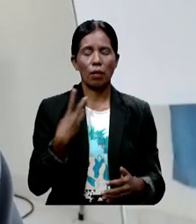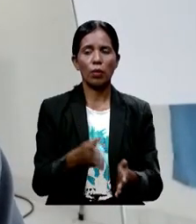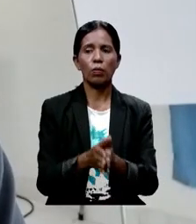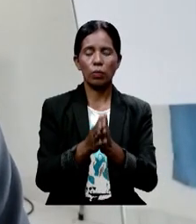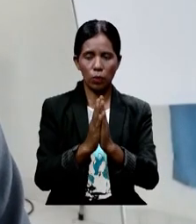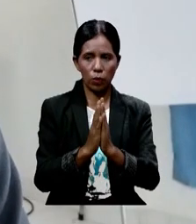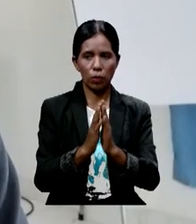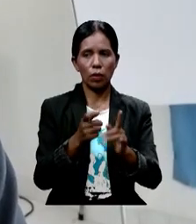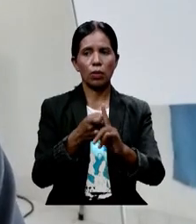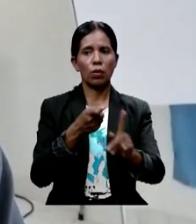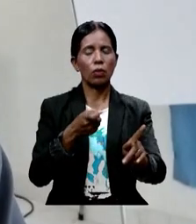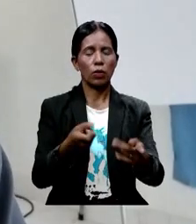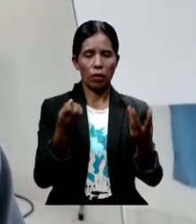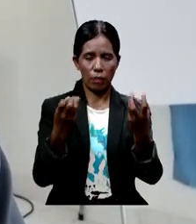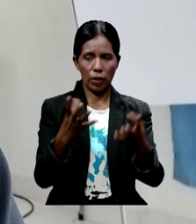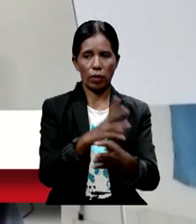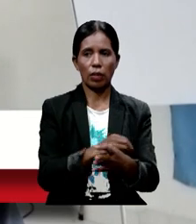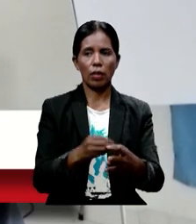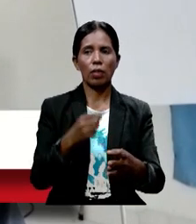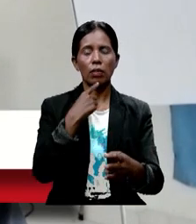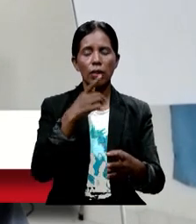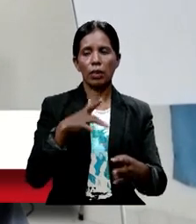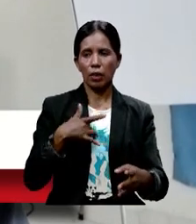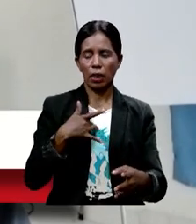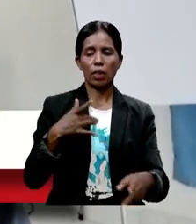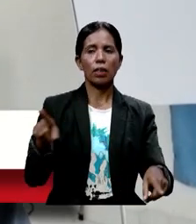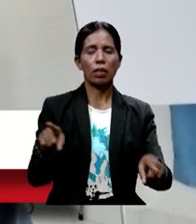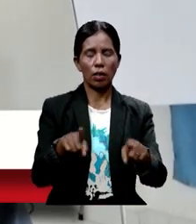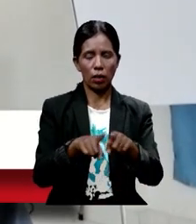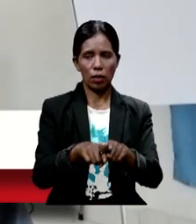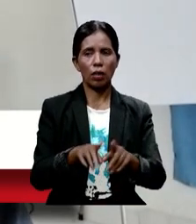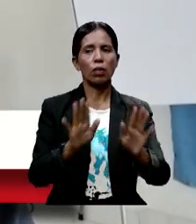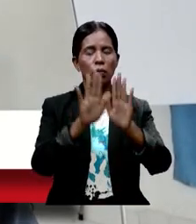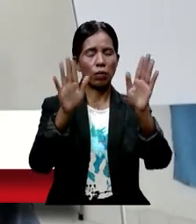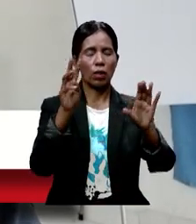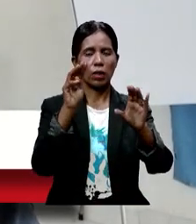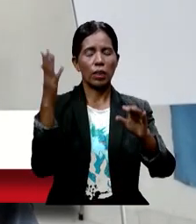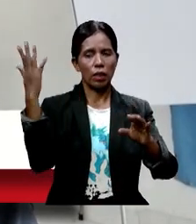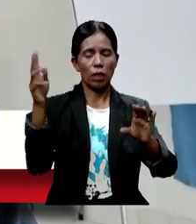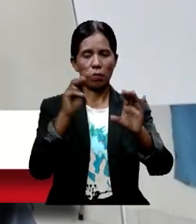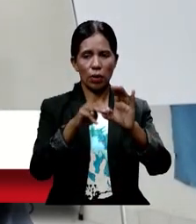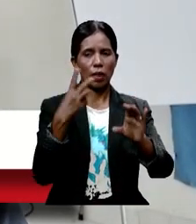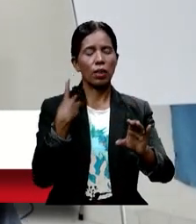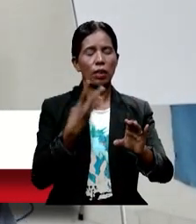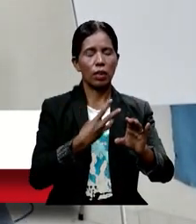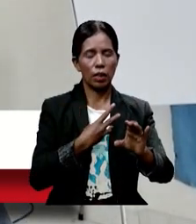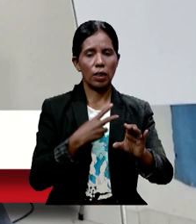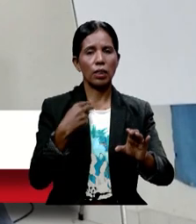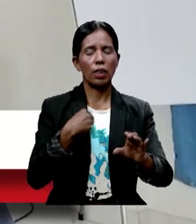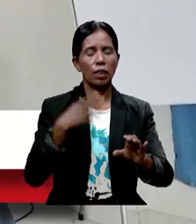si parte Lubokida, que sente nessa domingo e a Mercado Itaniano e a Letem, né?